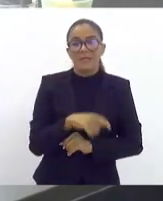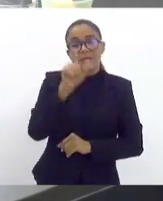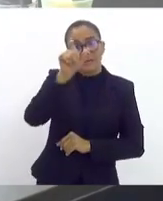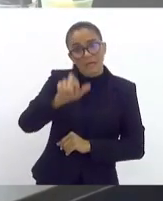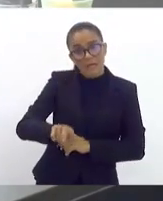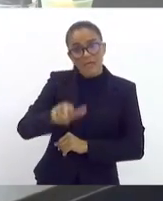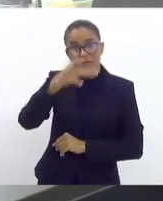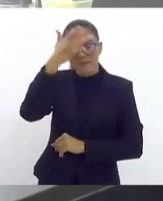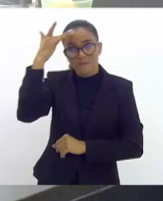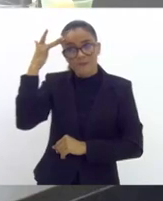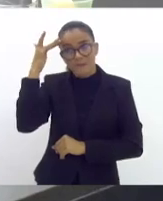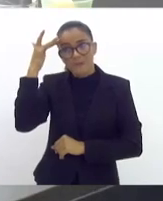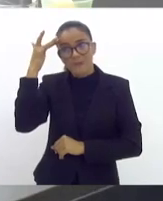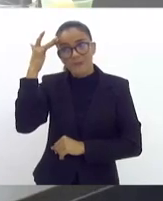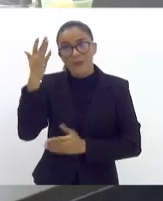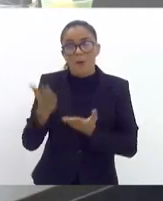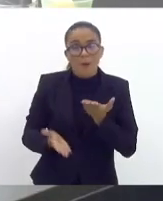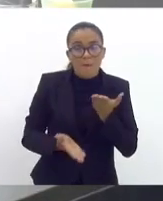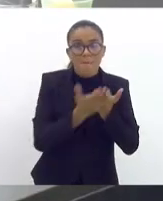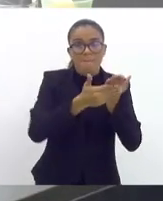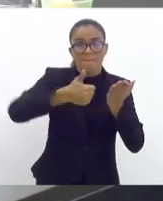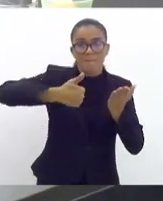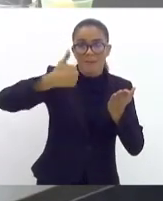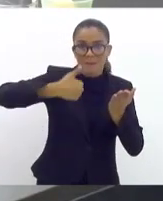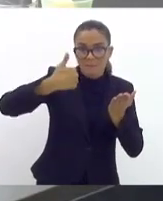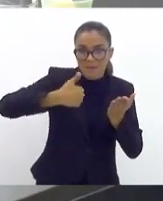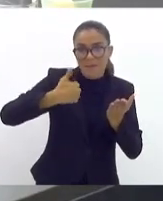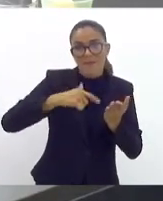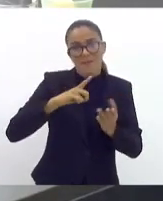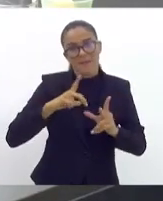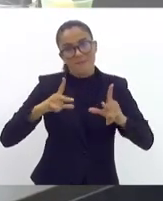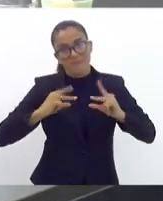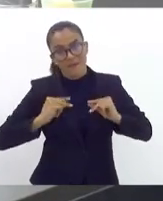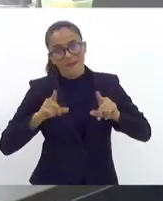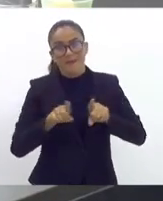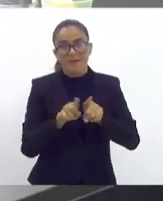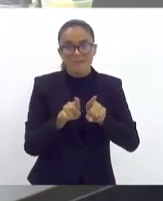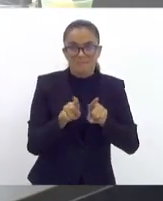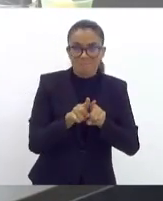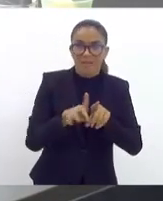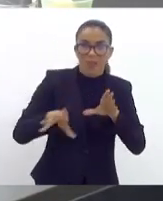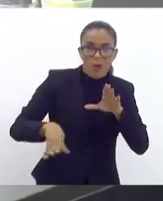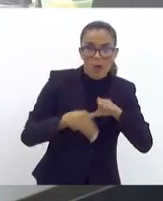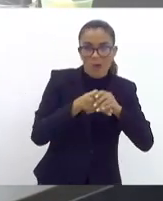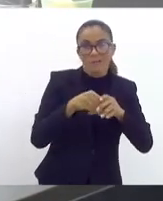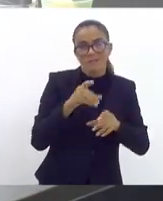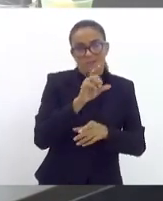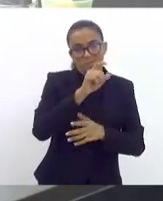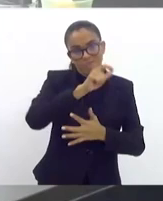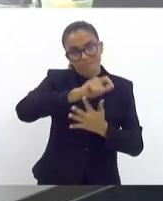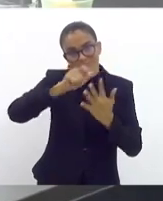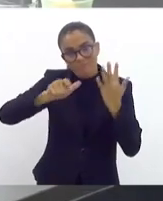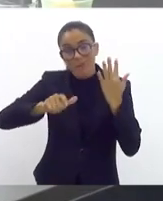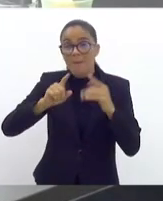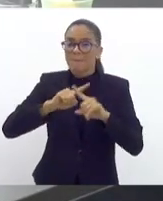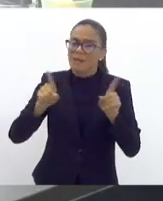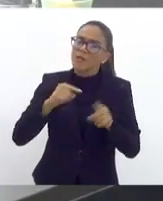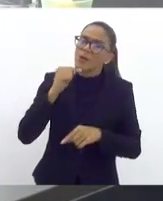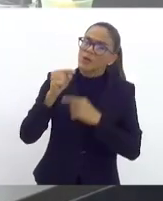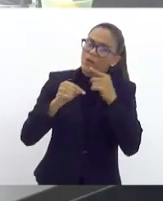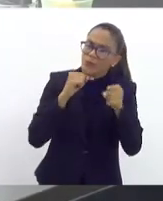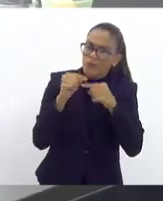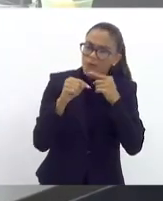quem prosear primeiro terá precedência será uma pensado e sem corporação de demais ou seja mas causa uma dúvida